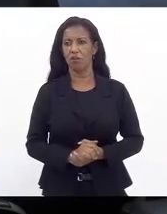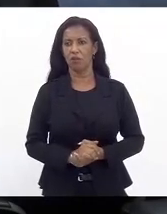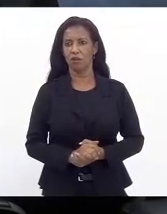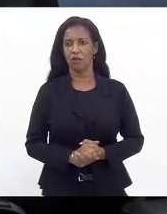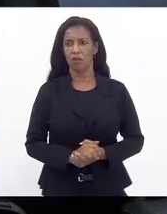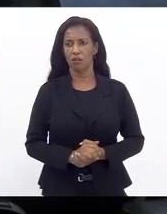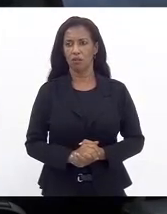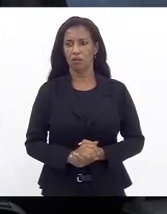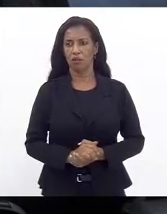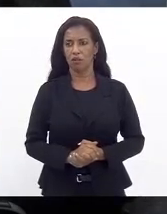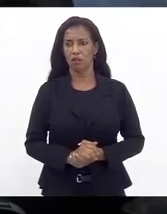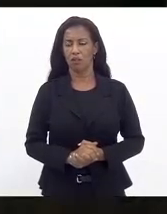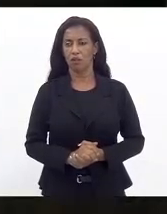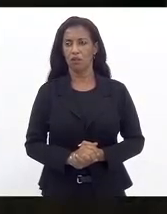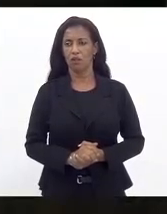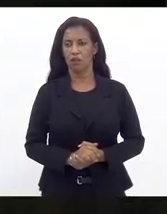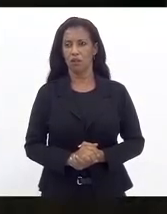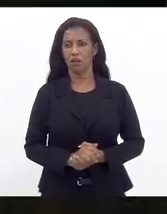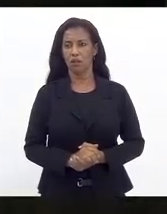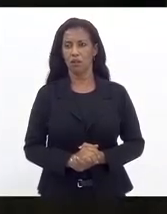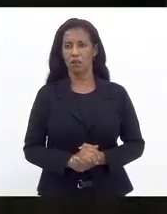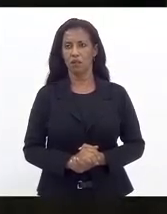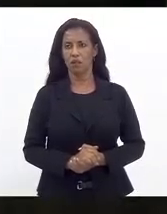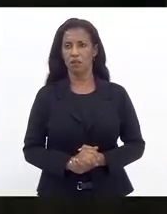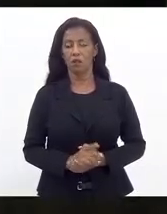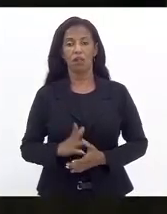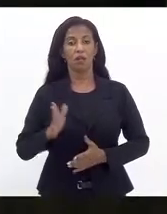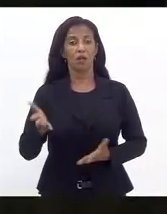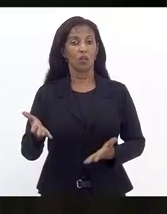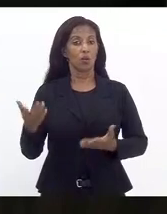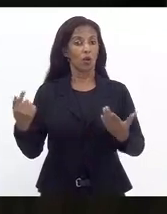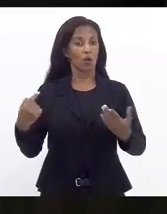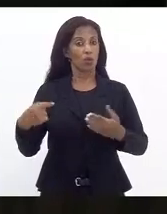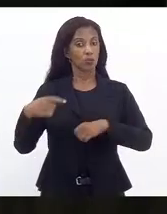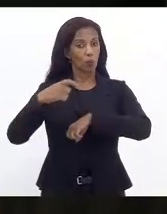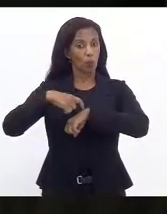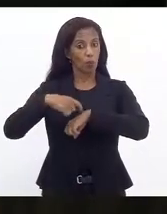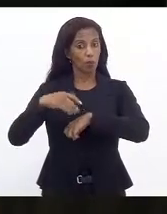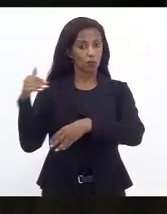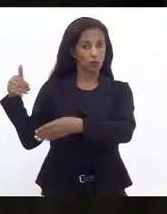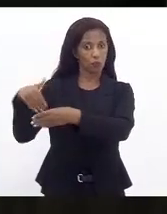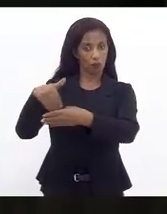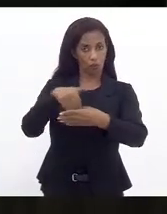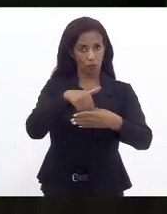a versão senhores parlamentares estamos e procedimentos de votação